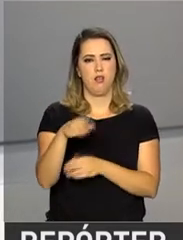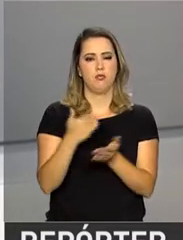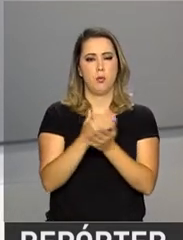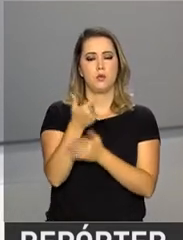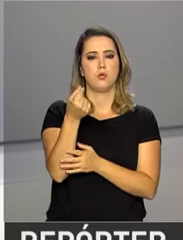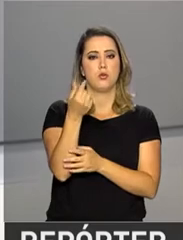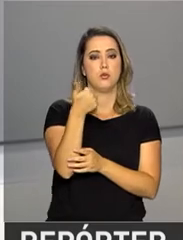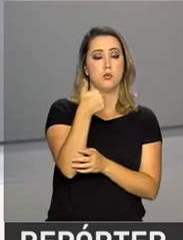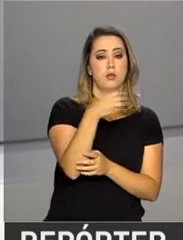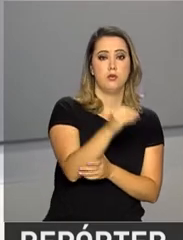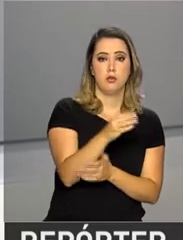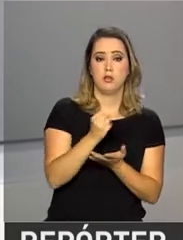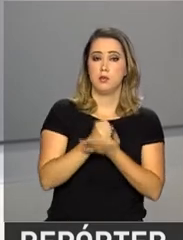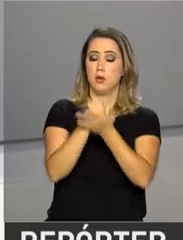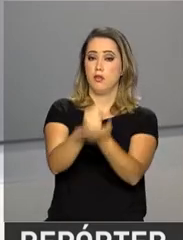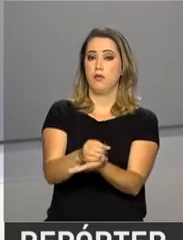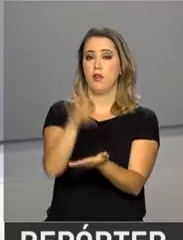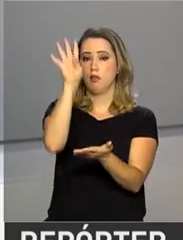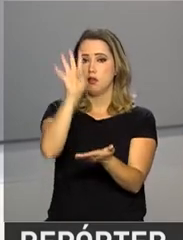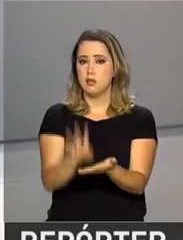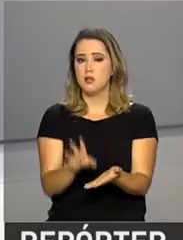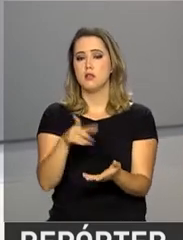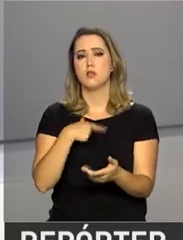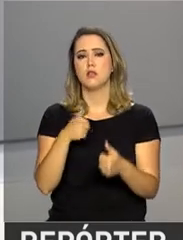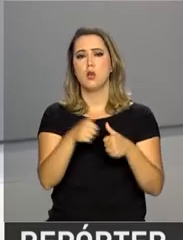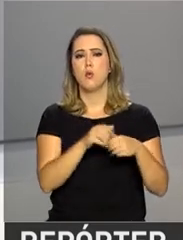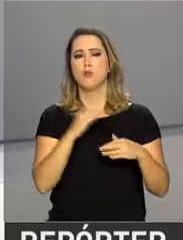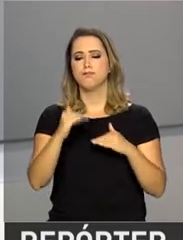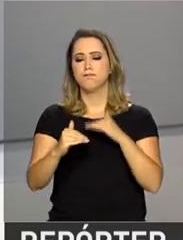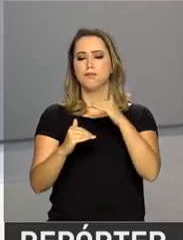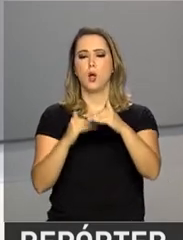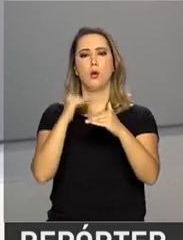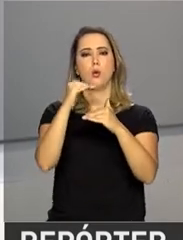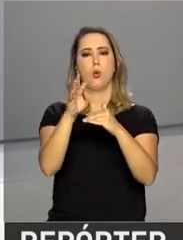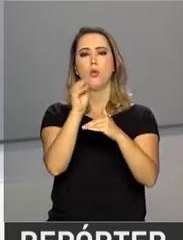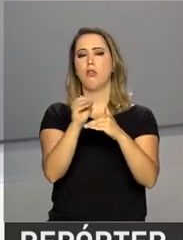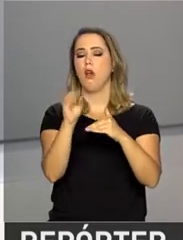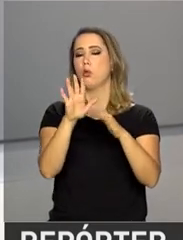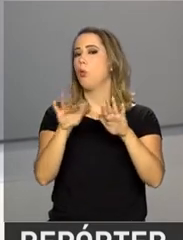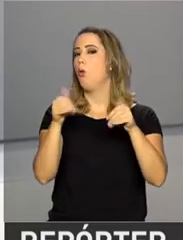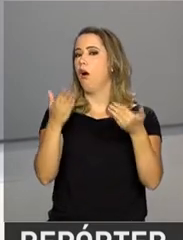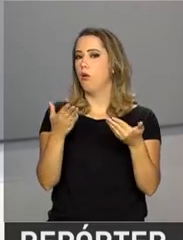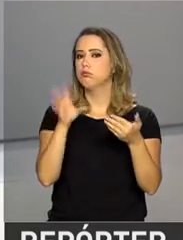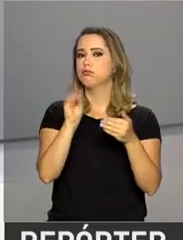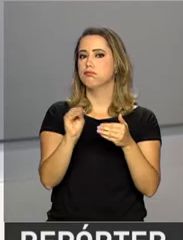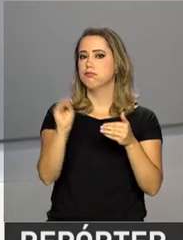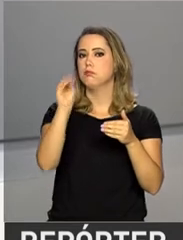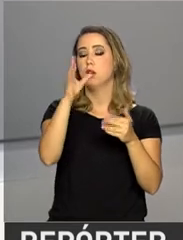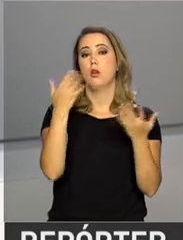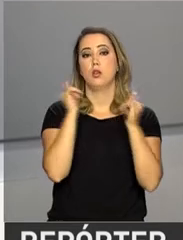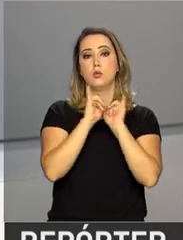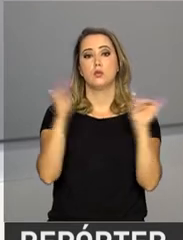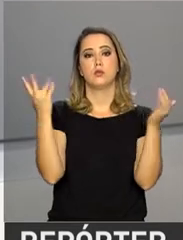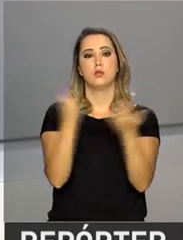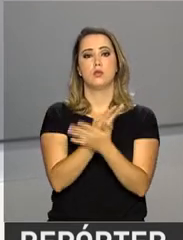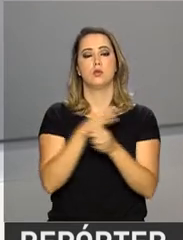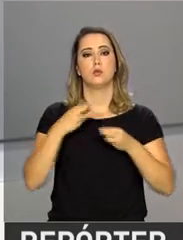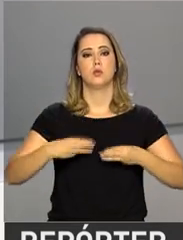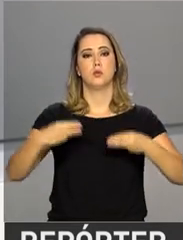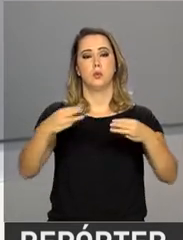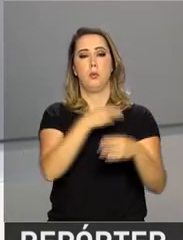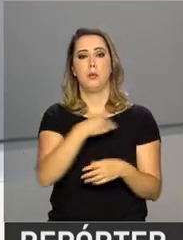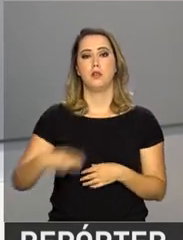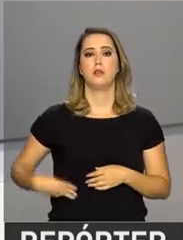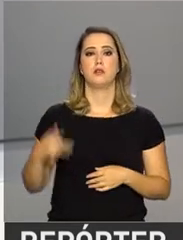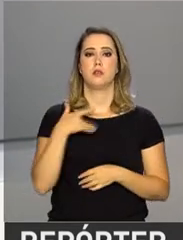lista vai trazer a disponibilidade de medicamentos por níveis de atenção e cuidado o anúncio foi feito hoje pelo ministro da saúde